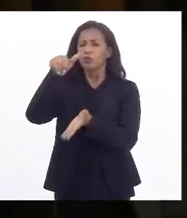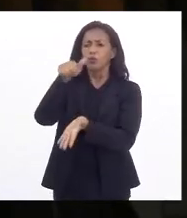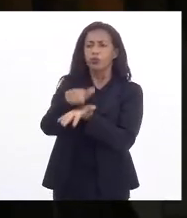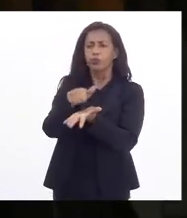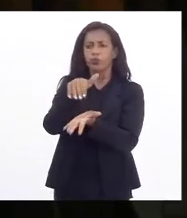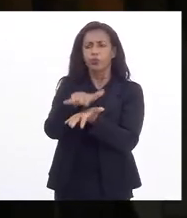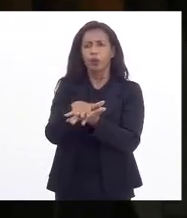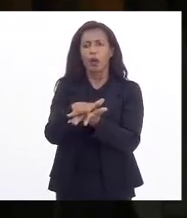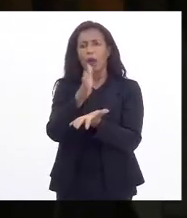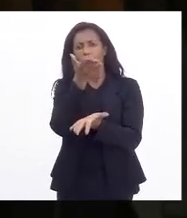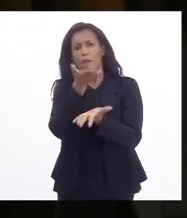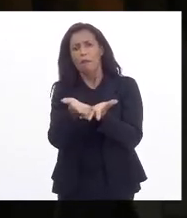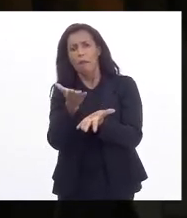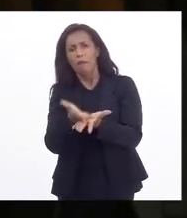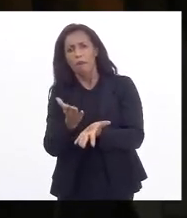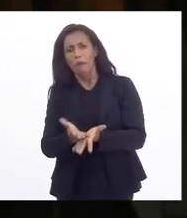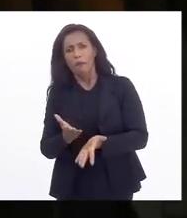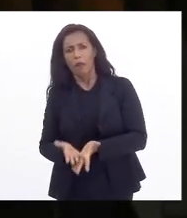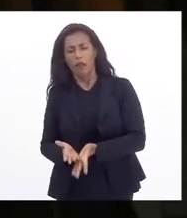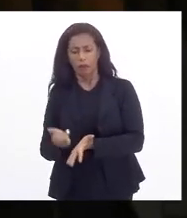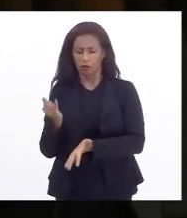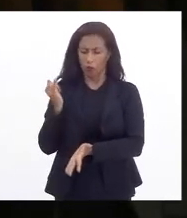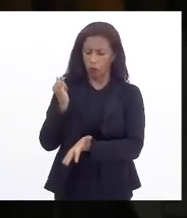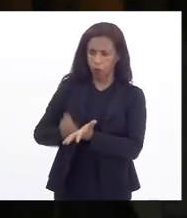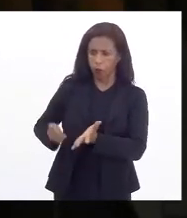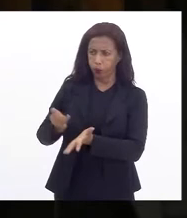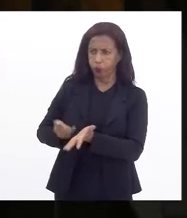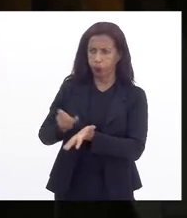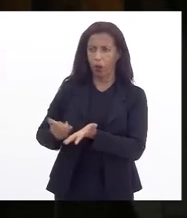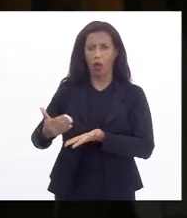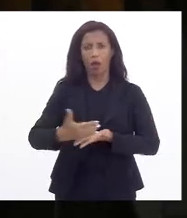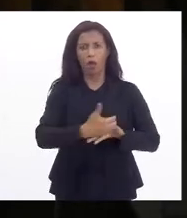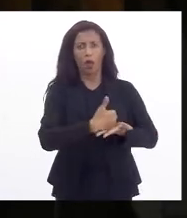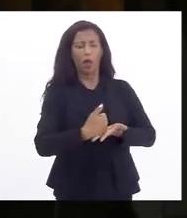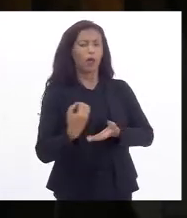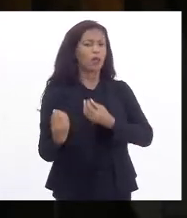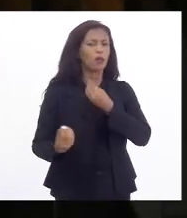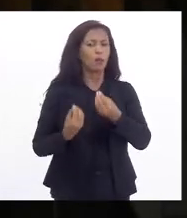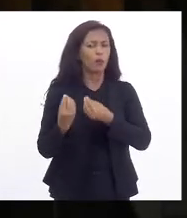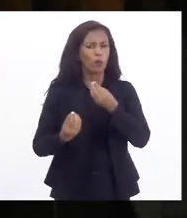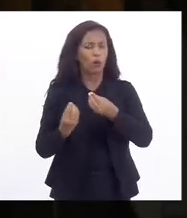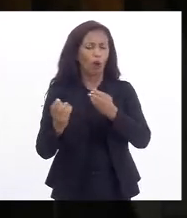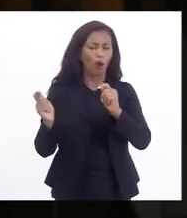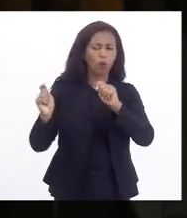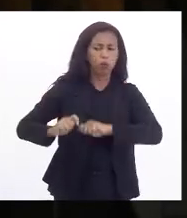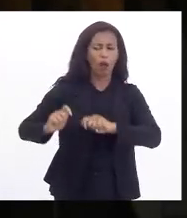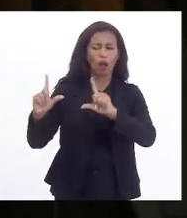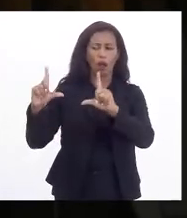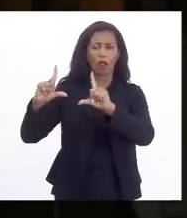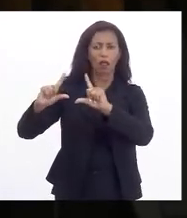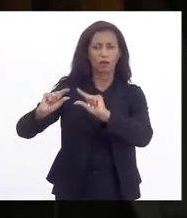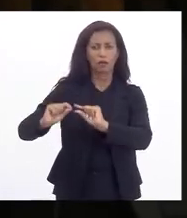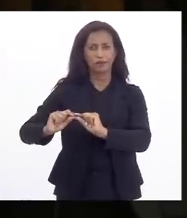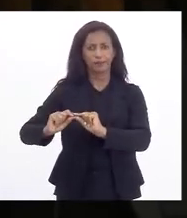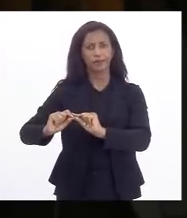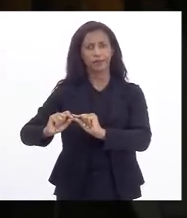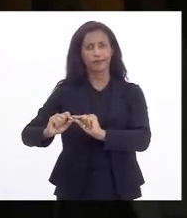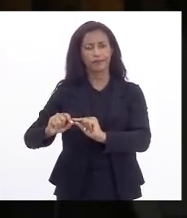à perda de arrecadação e como onde poderíamos minorar